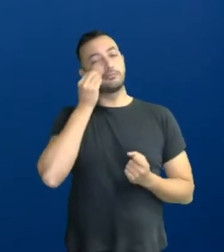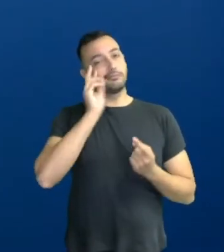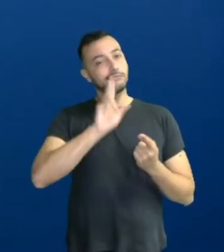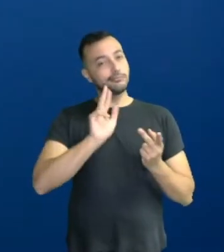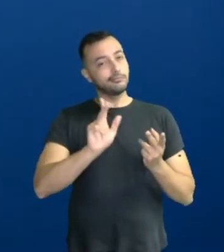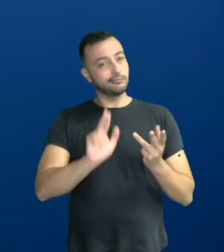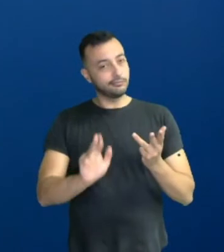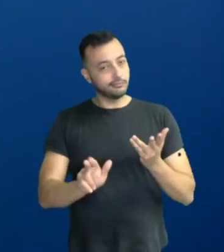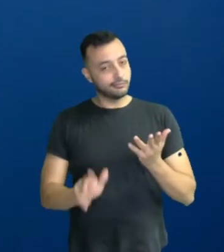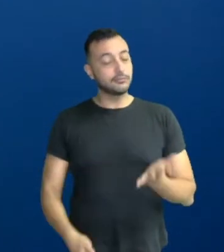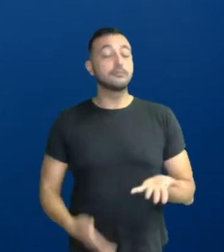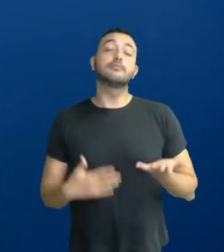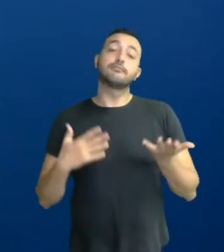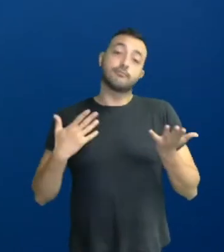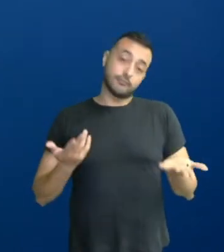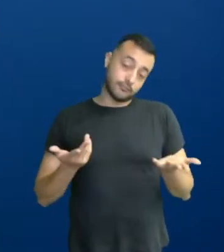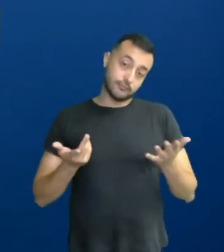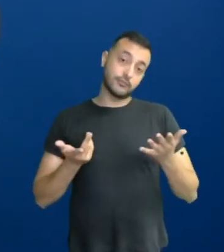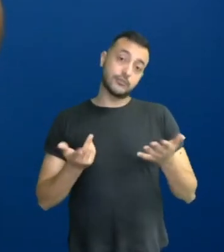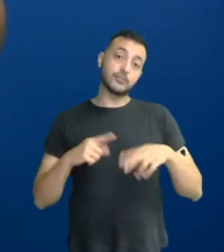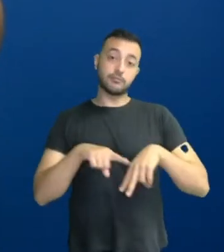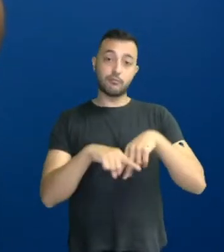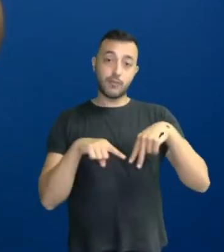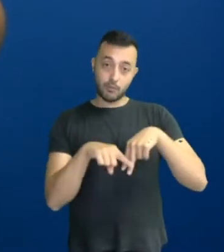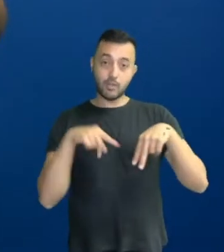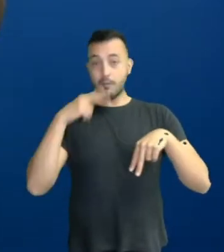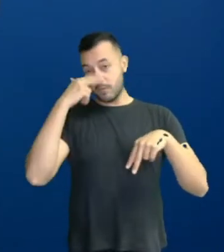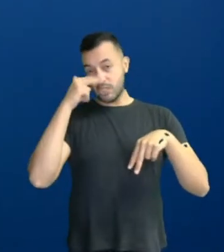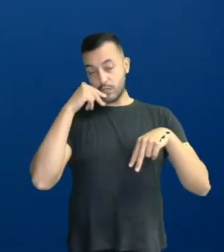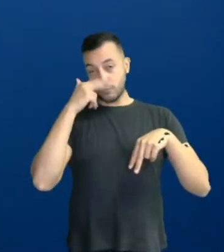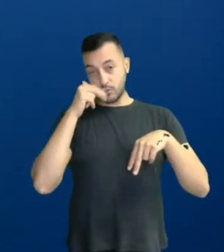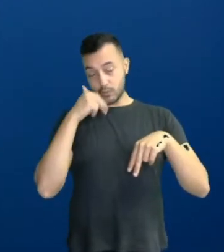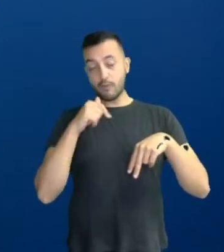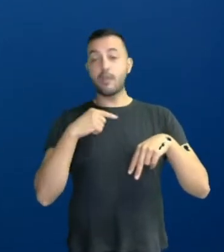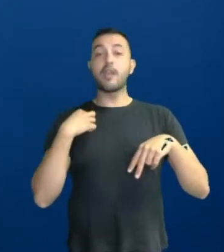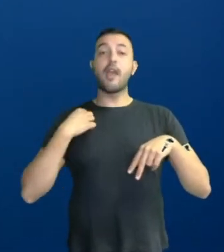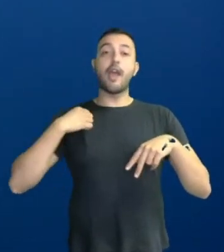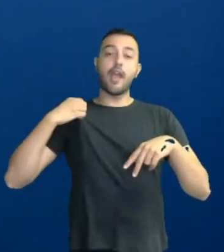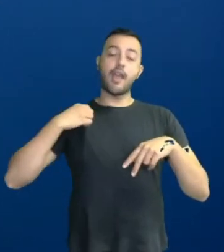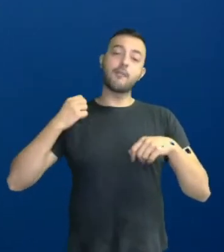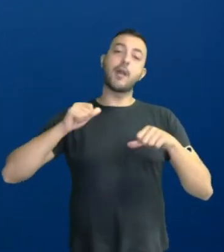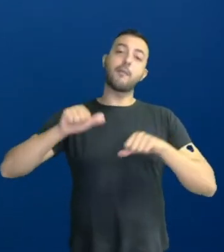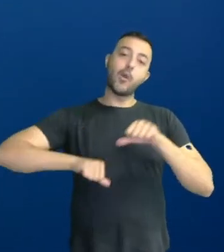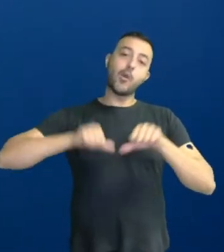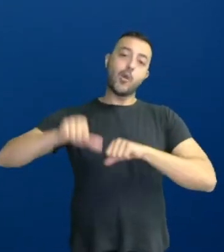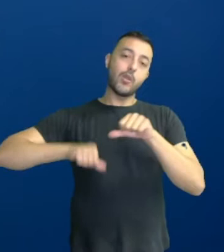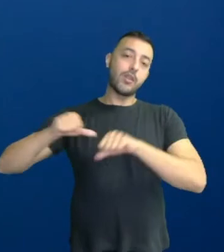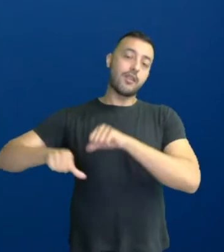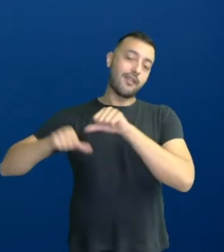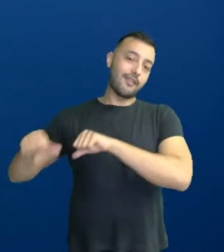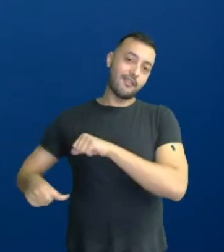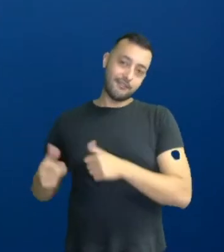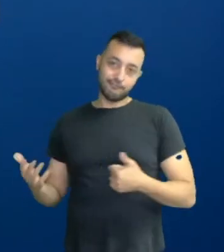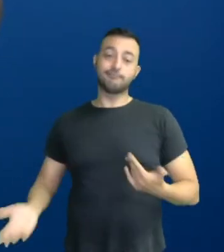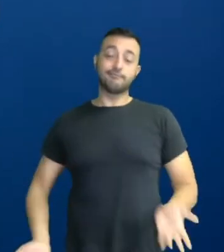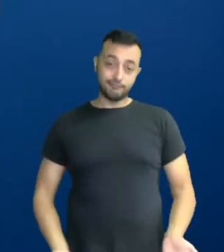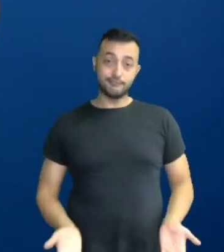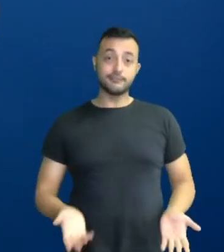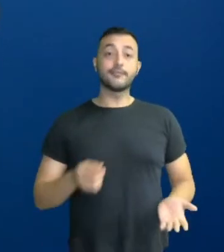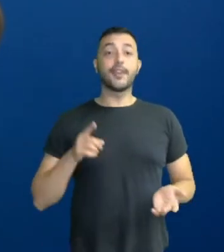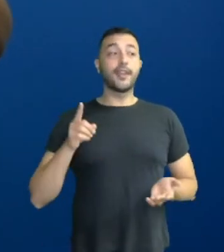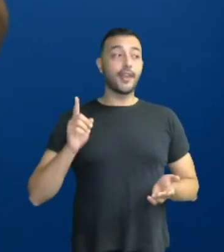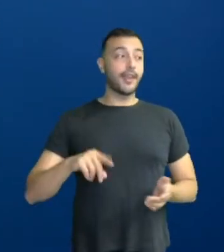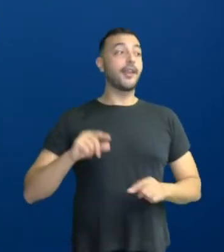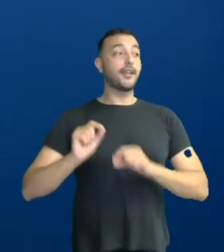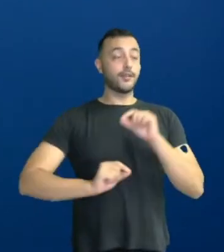tá? Mesmo ele estando repetindo, ele vai repetir a bermuda e ele vai mudar apenas as camisetas. Então, isso já é uma